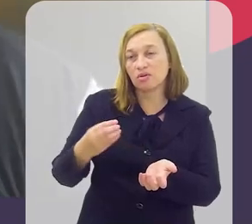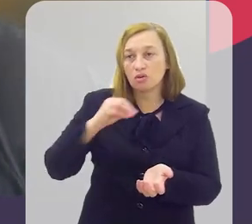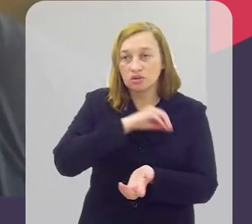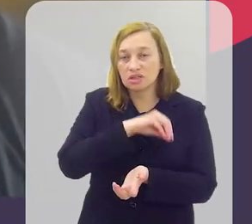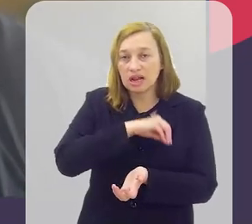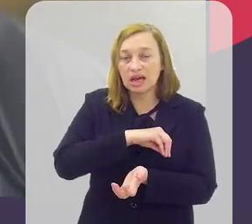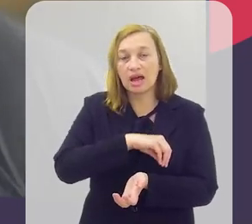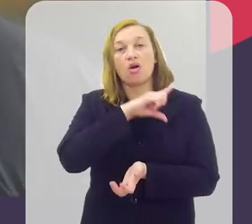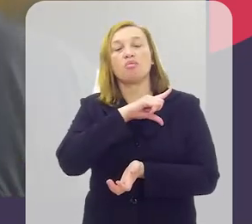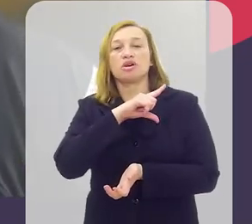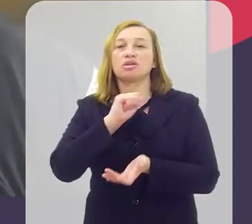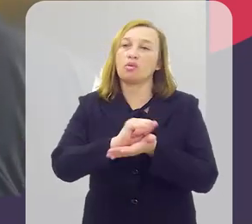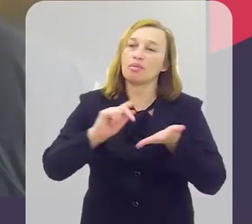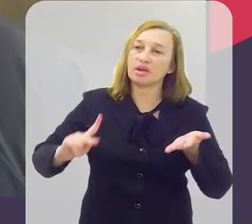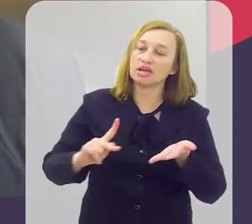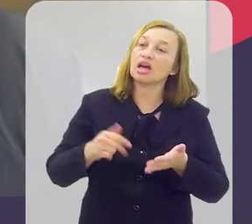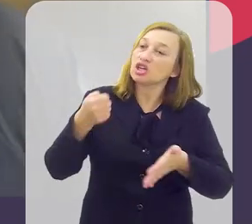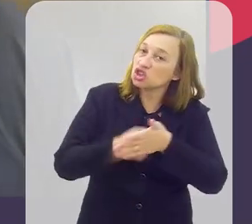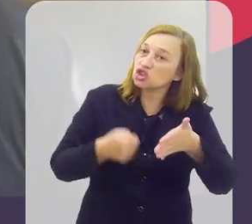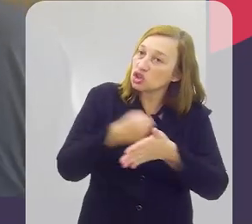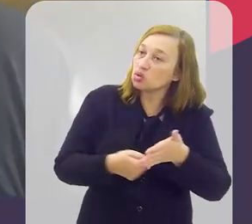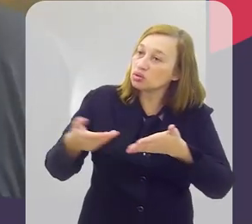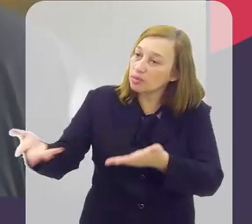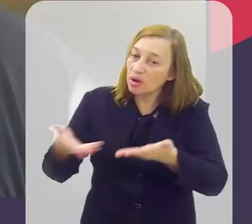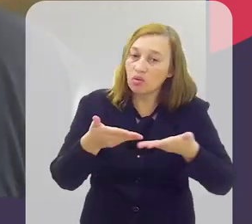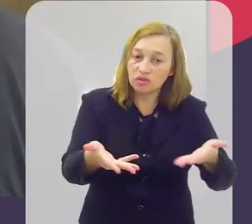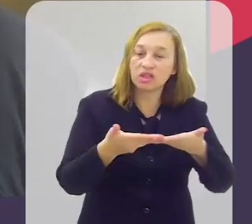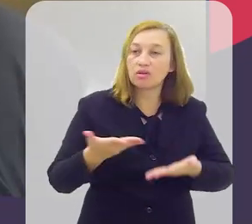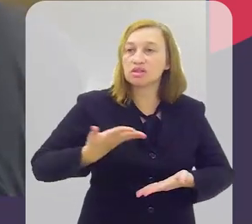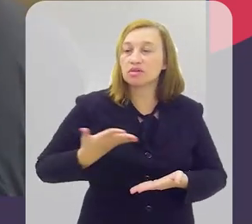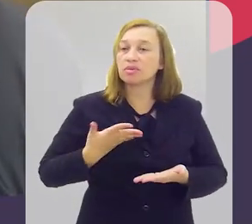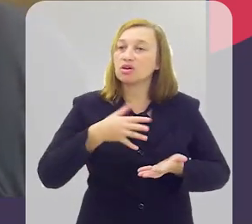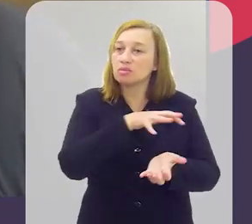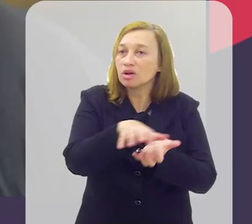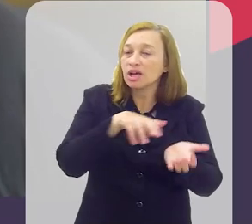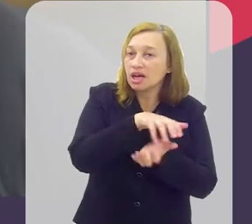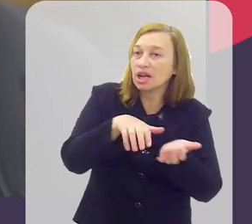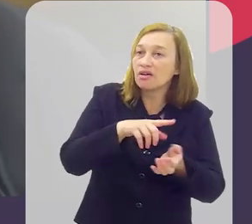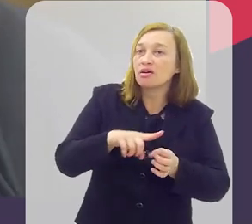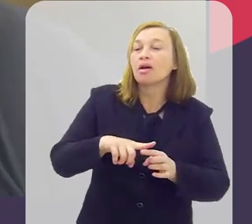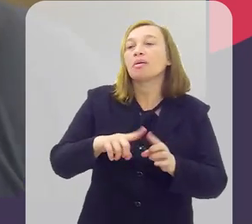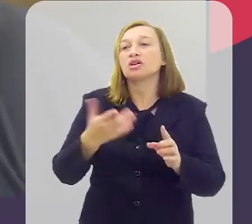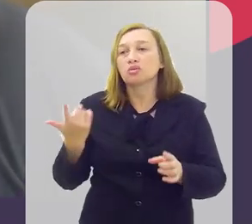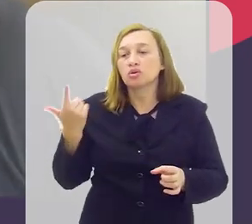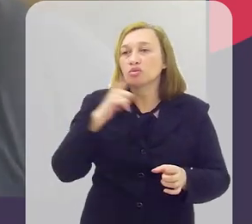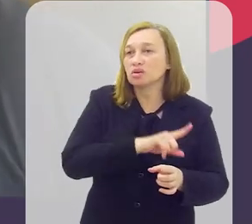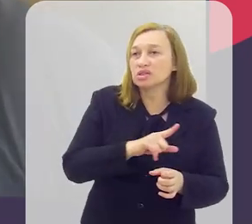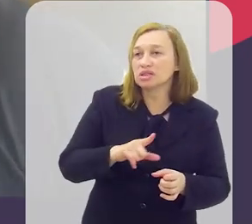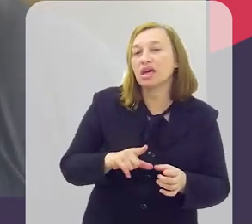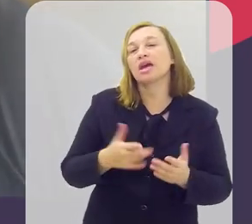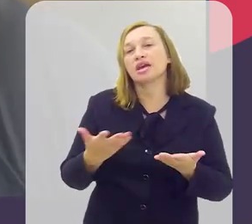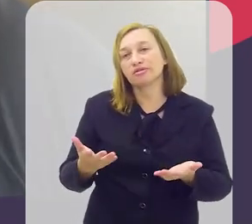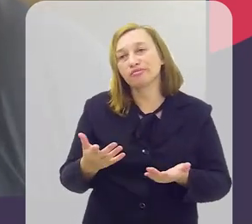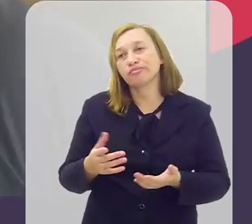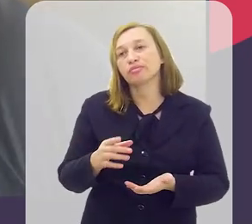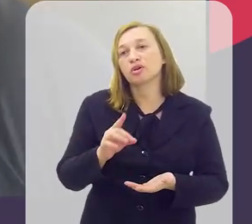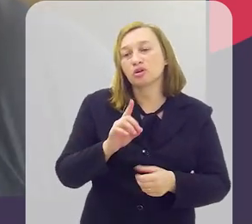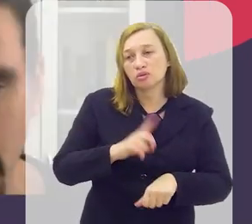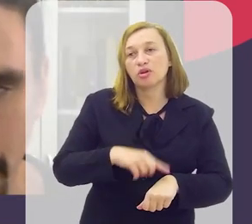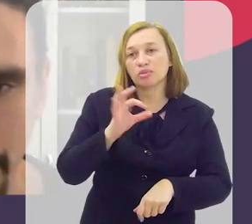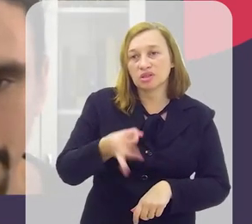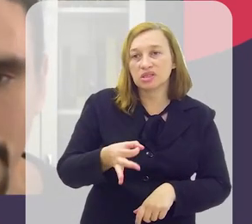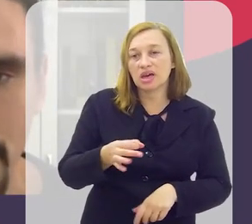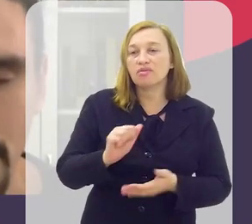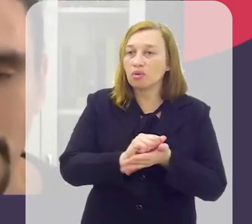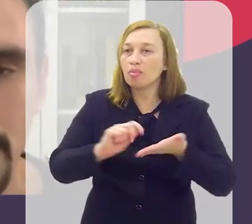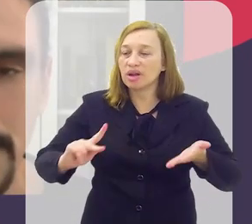luta para tentar levar a galera para a manifestação e quando a gente consegue, o cara na hora H